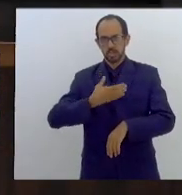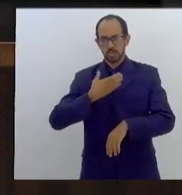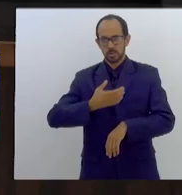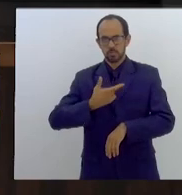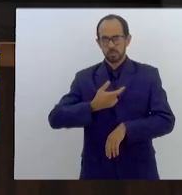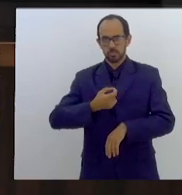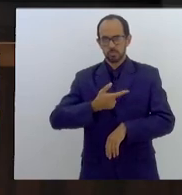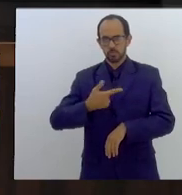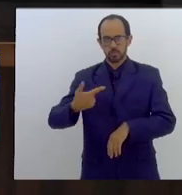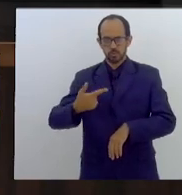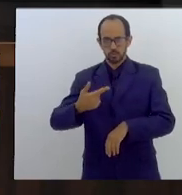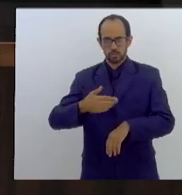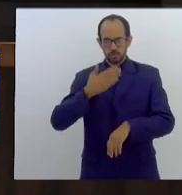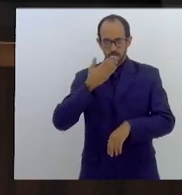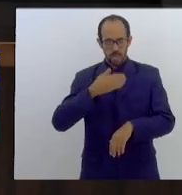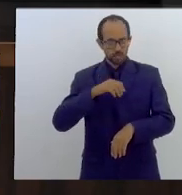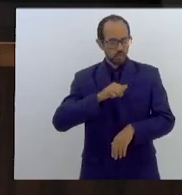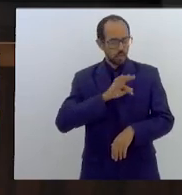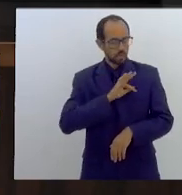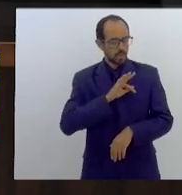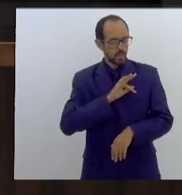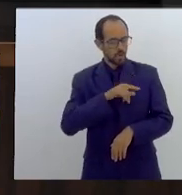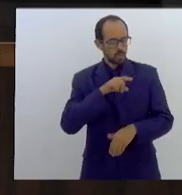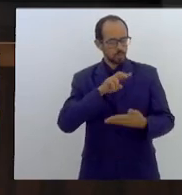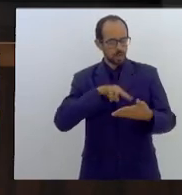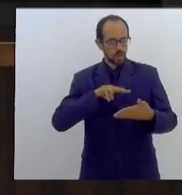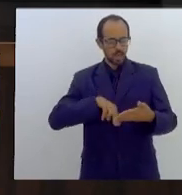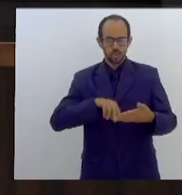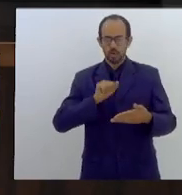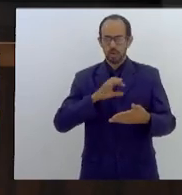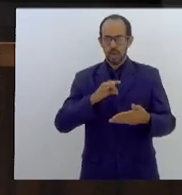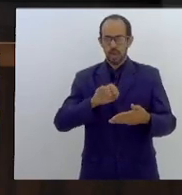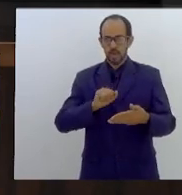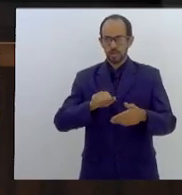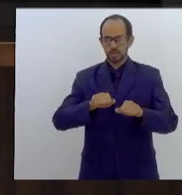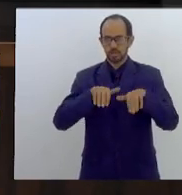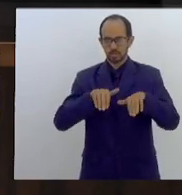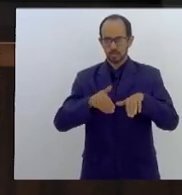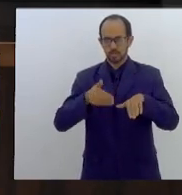convida a deputada Marta Rocha para fazer a leitura da ata da sessão anterior.